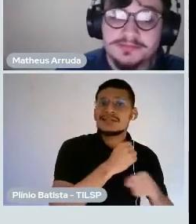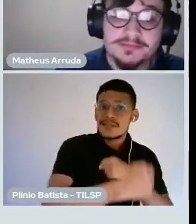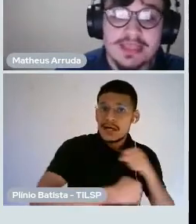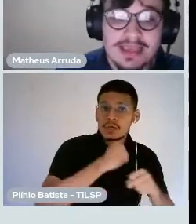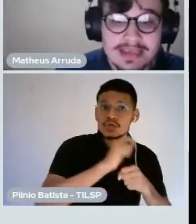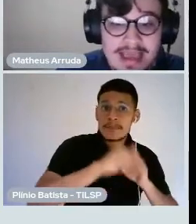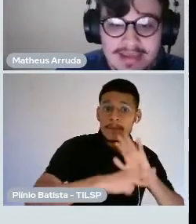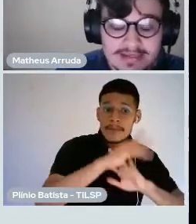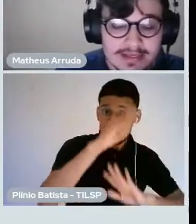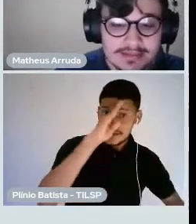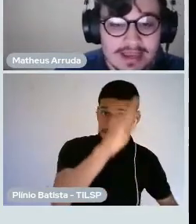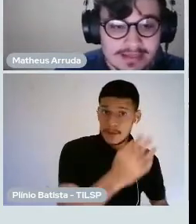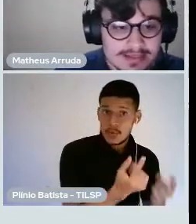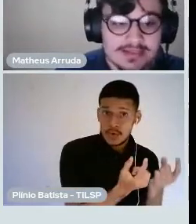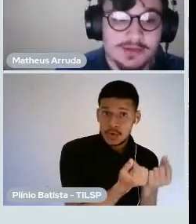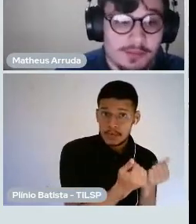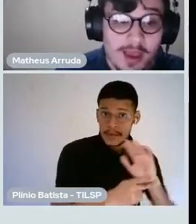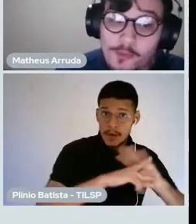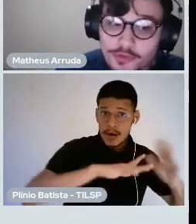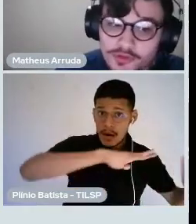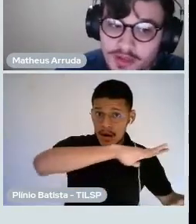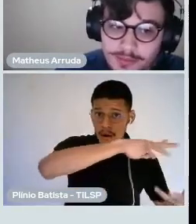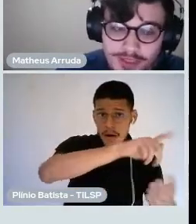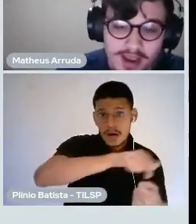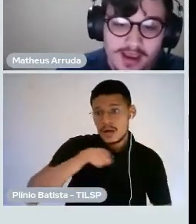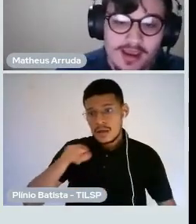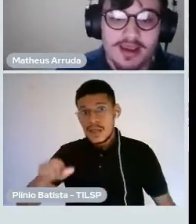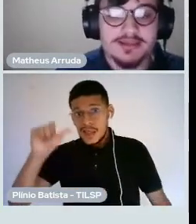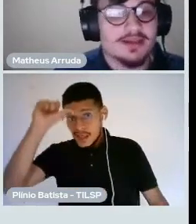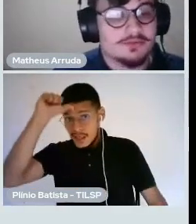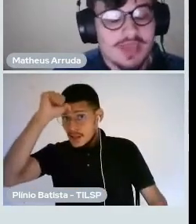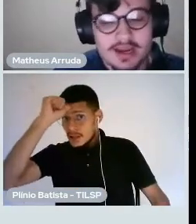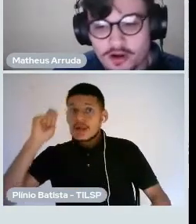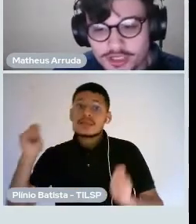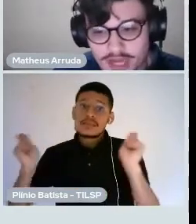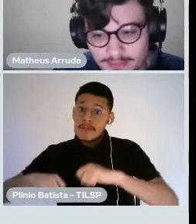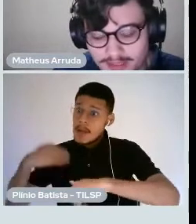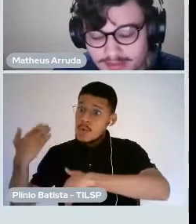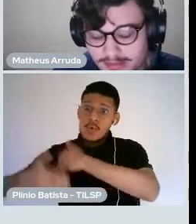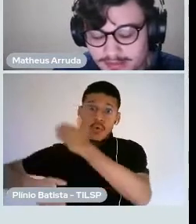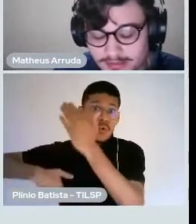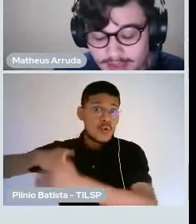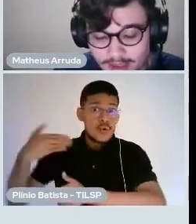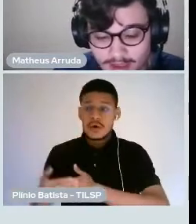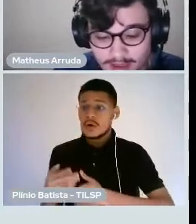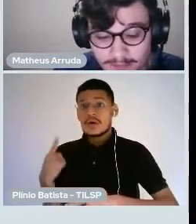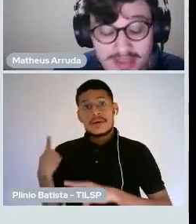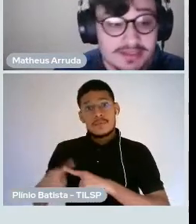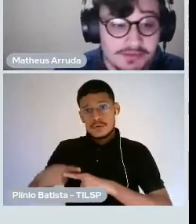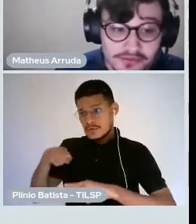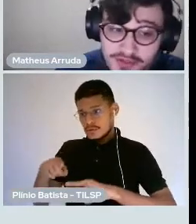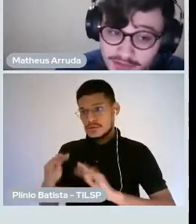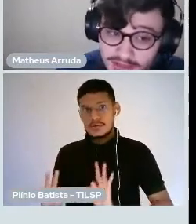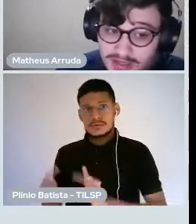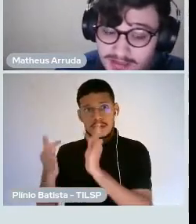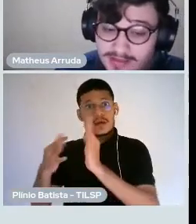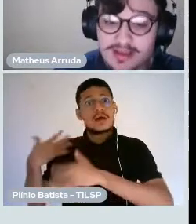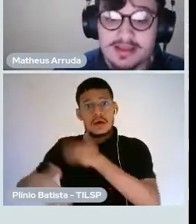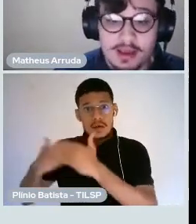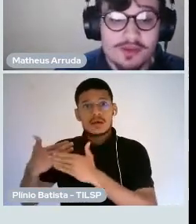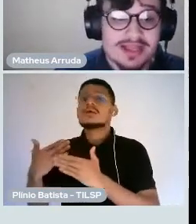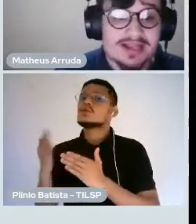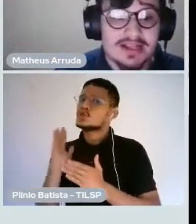mundo, e a Índia está em ascensão também há muito tempo já. Eles são tecnologicamente bem desenvolvidos,